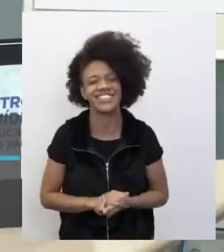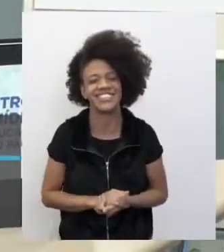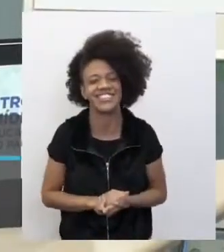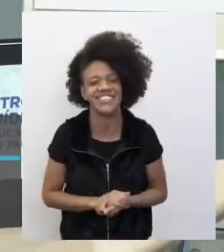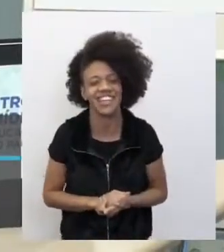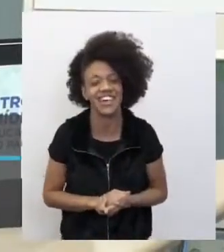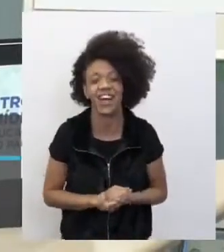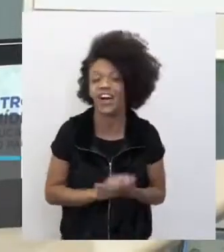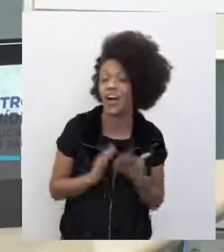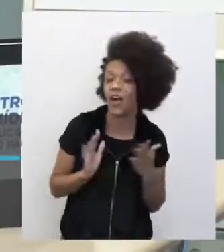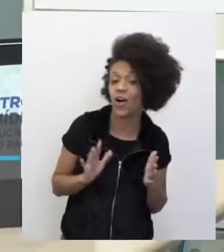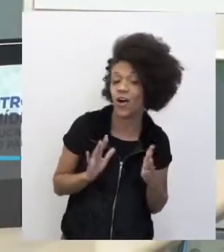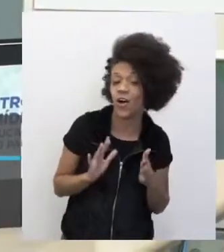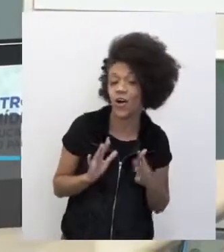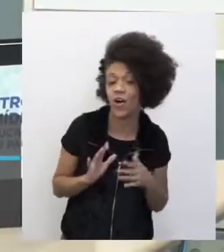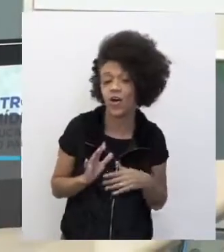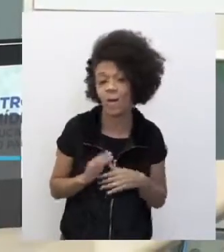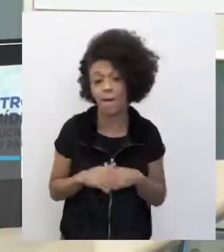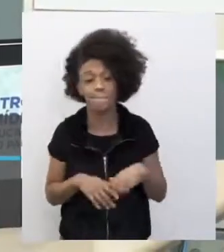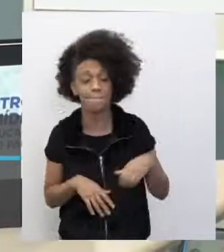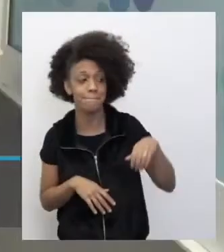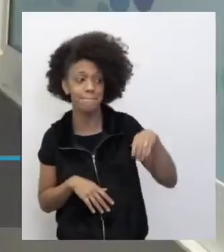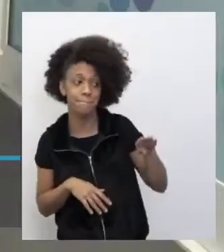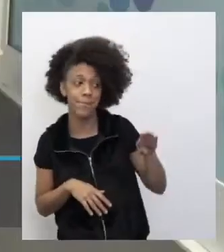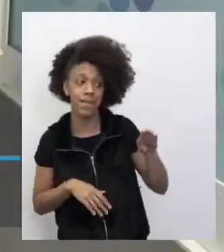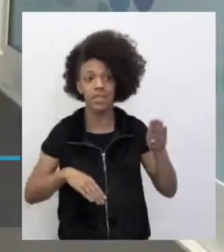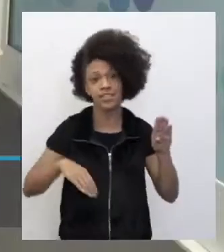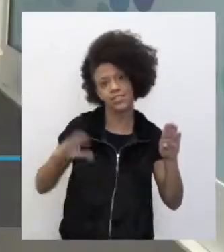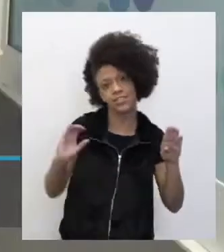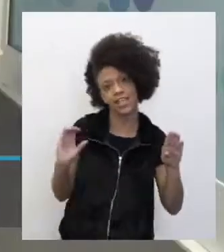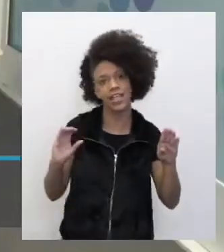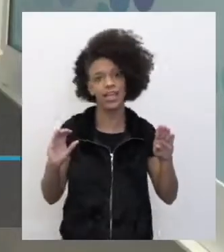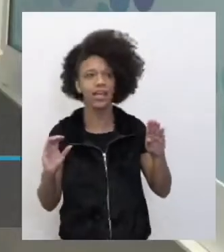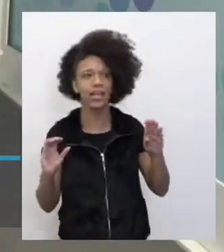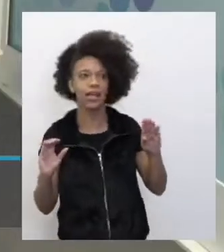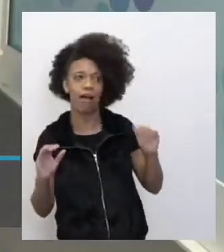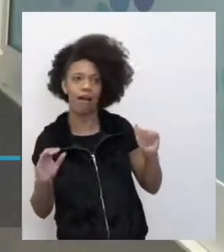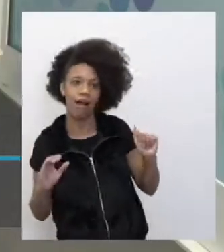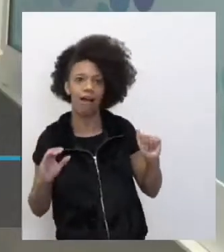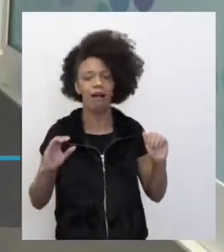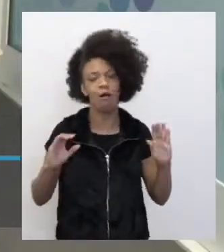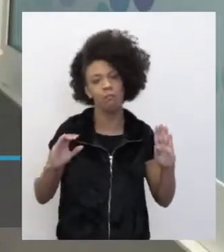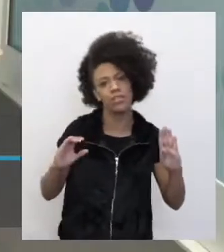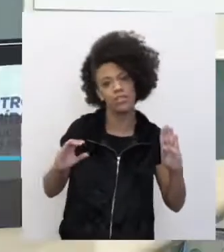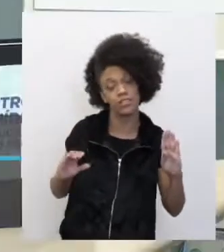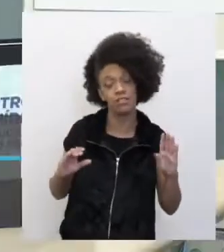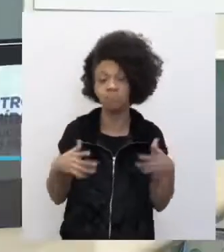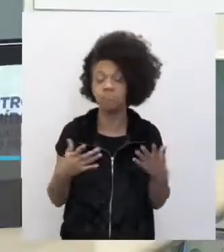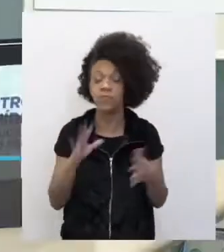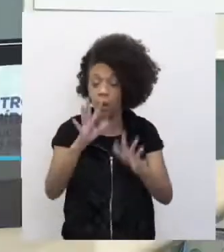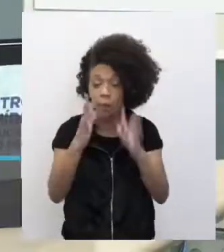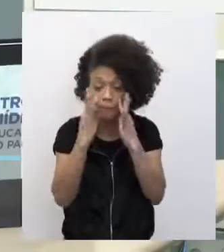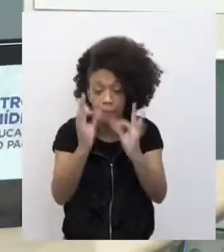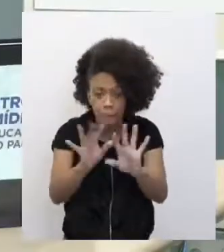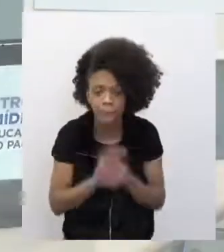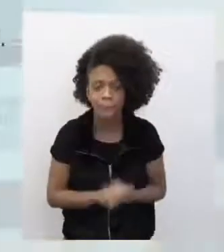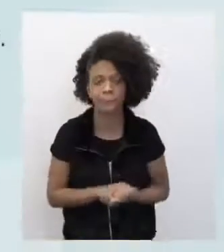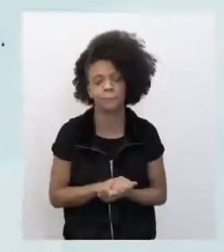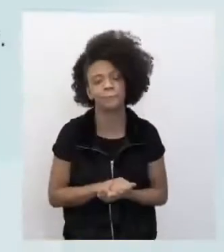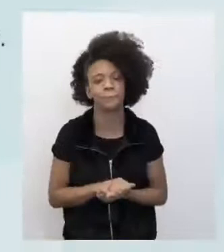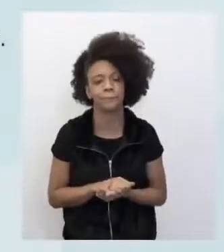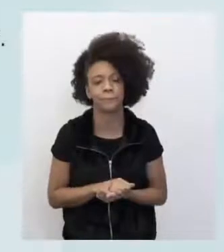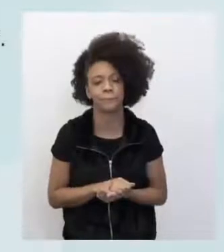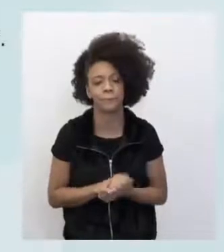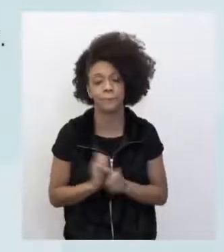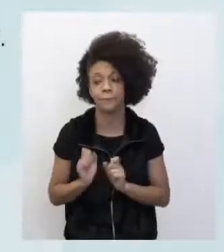para B agora. Ó, ele já começa o B, alguns C e tal e tal. Olha, gente, presta atenção, na tela.